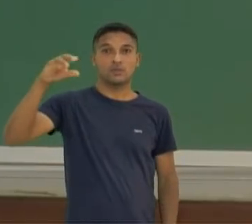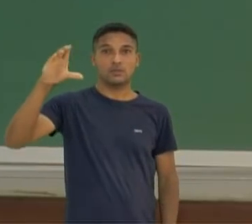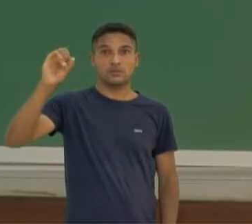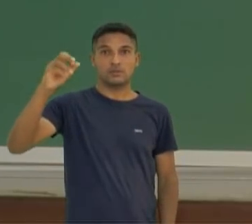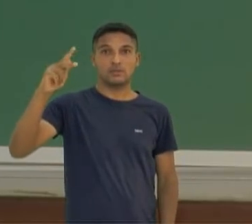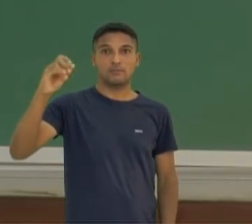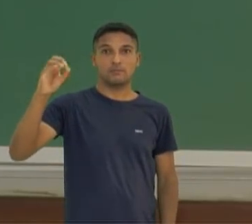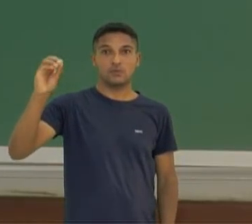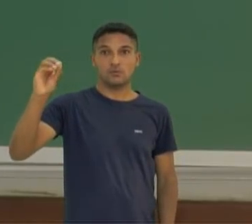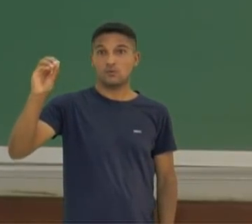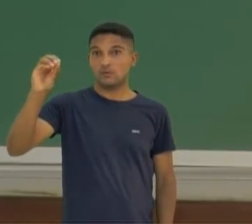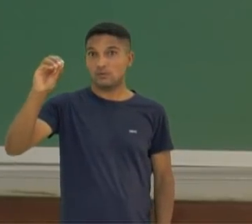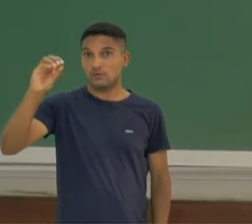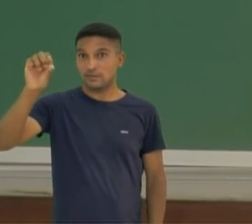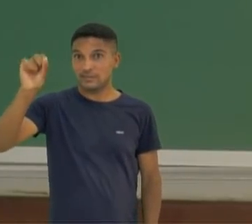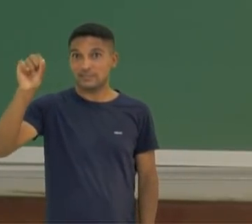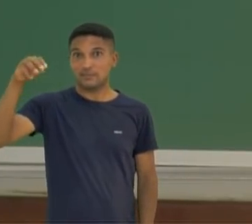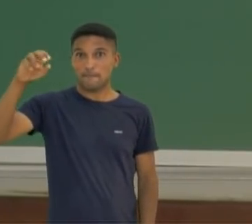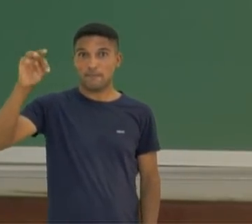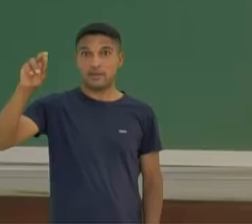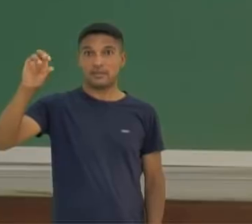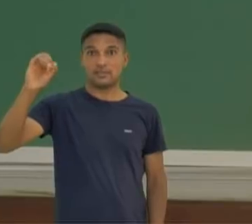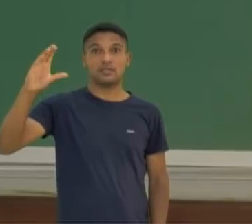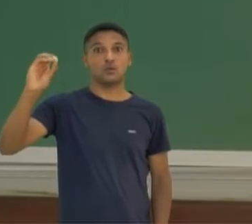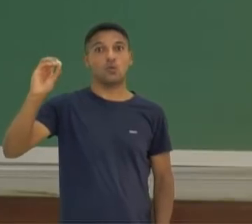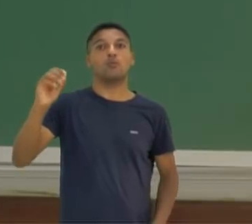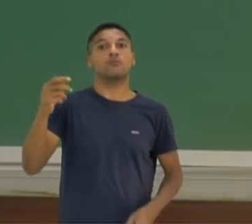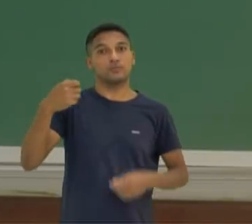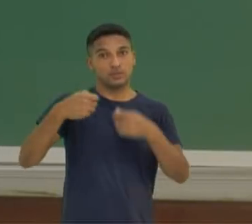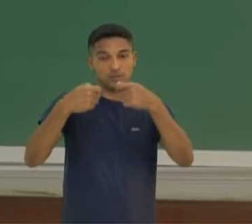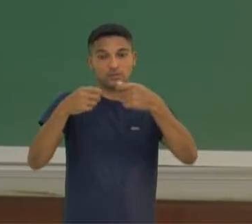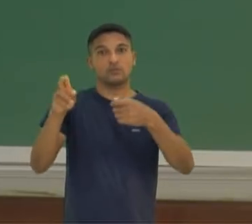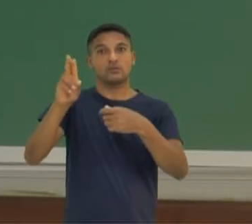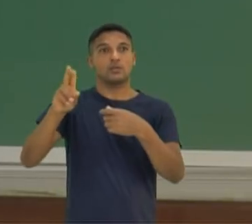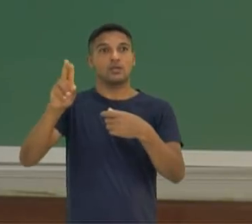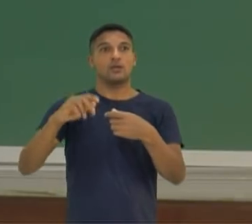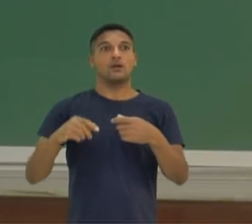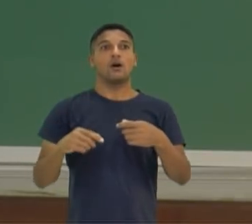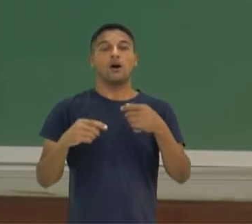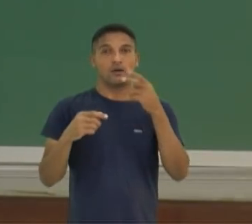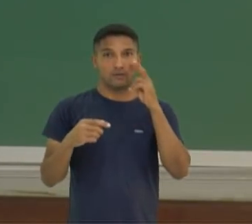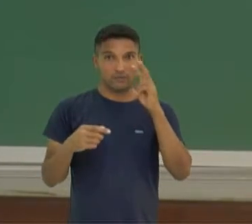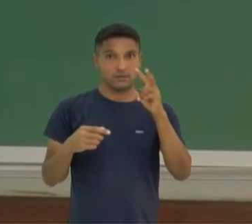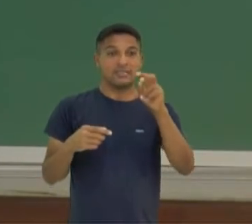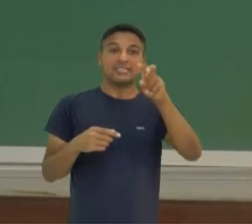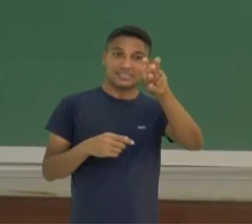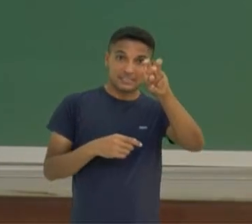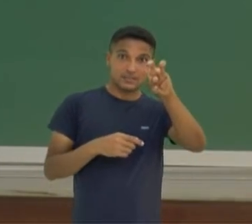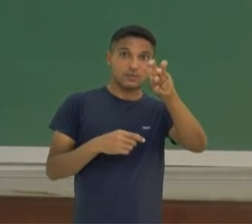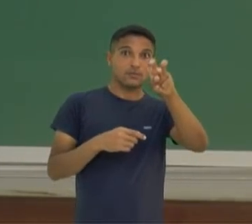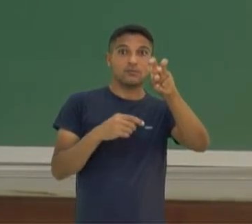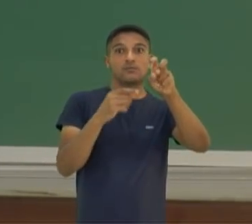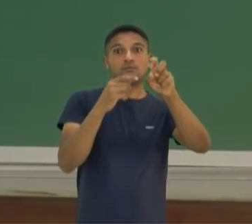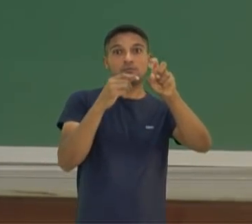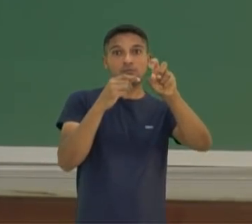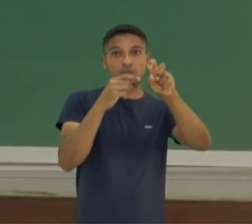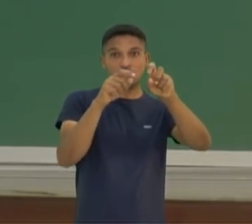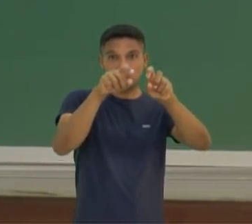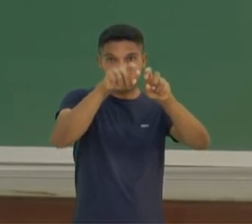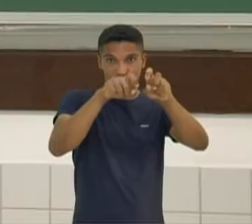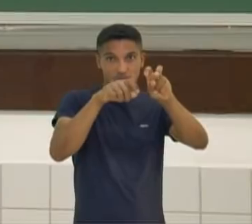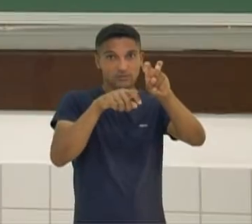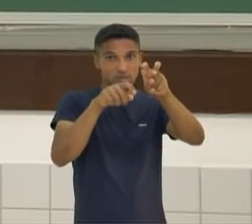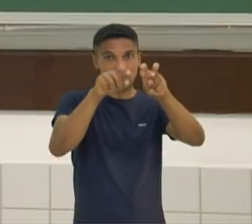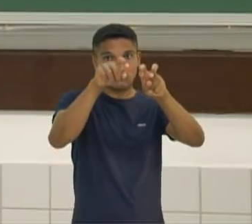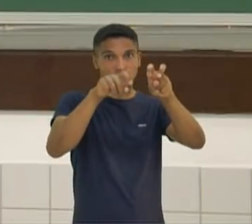o contrário aqui. Então, 5x está multiplicando, vou passar dividindo. O que fiz de um